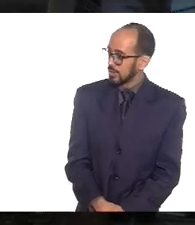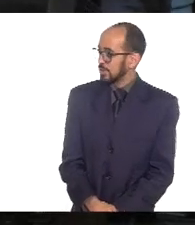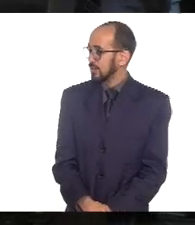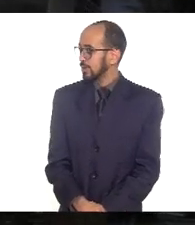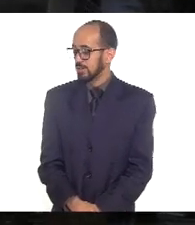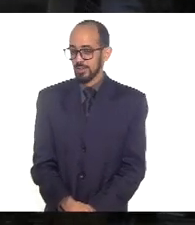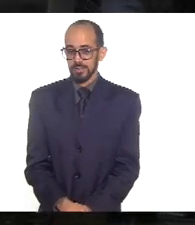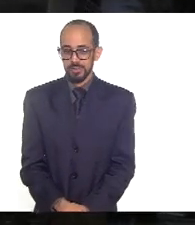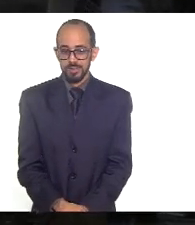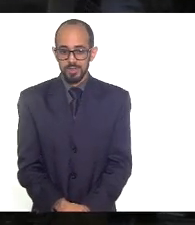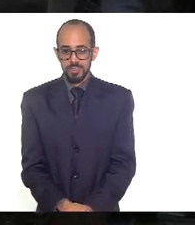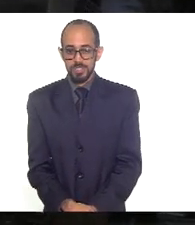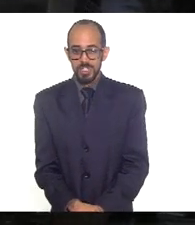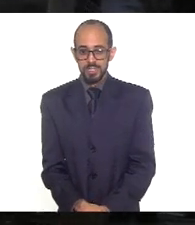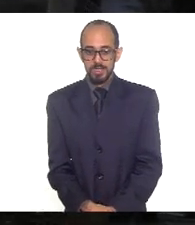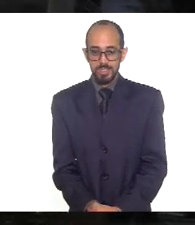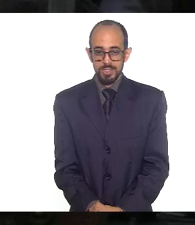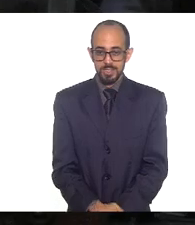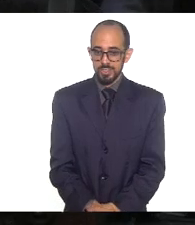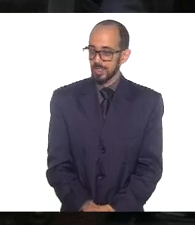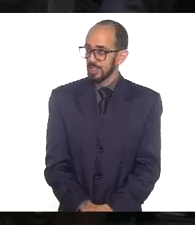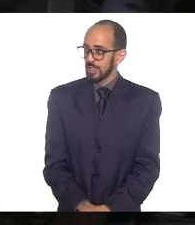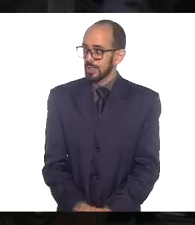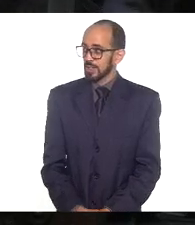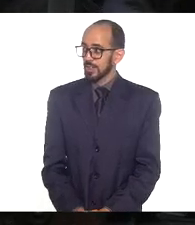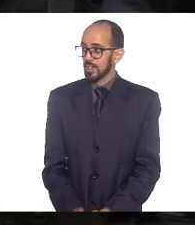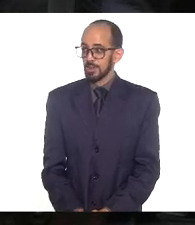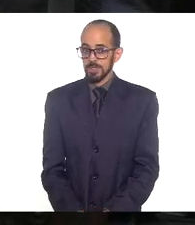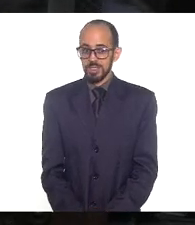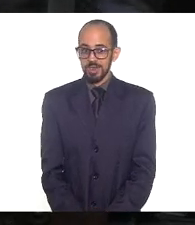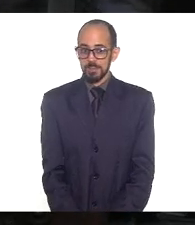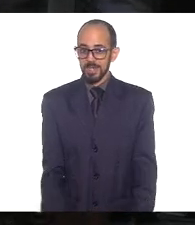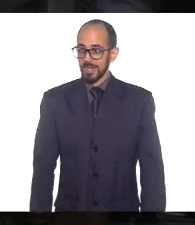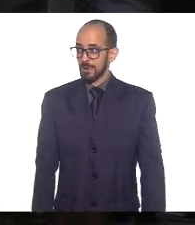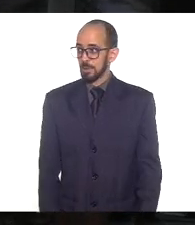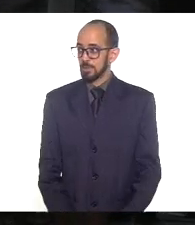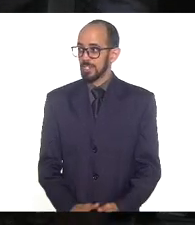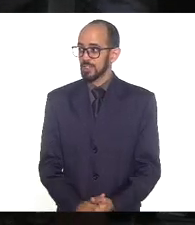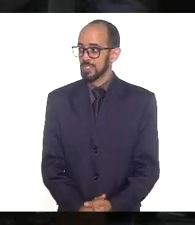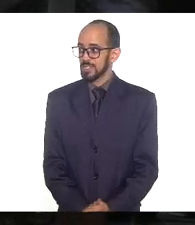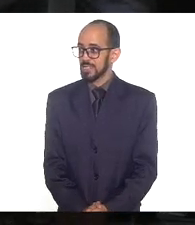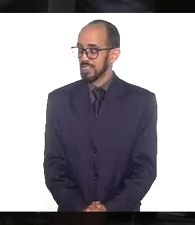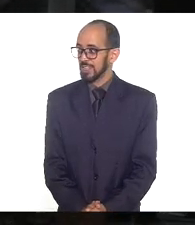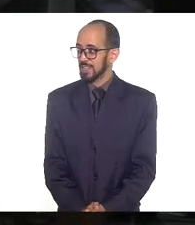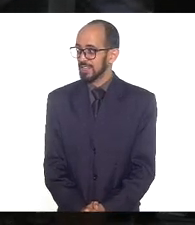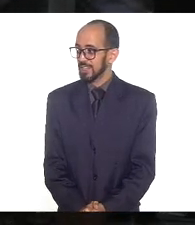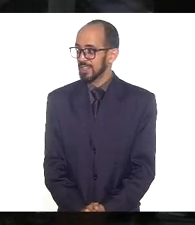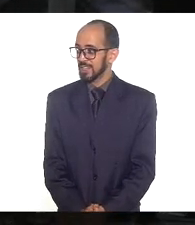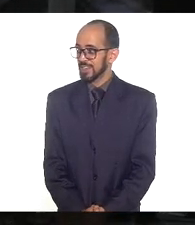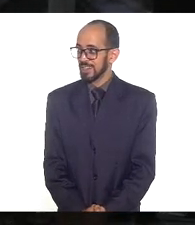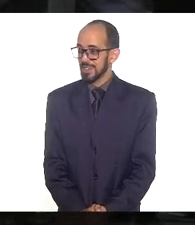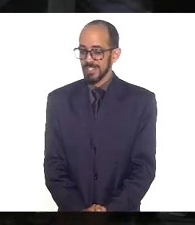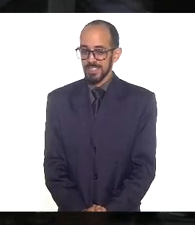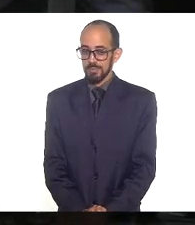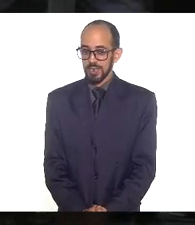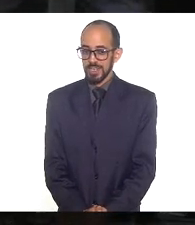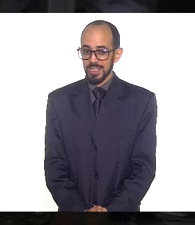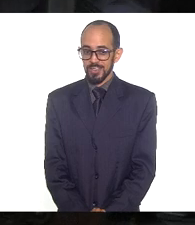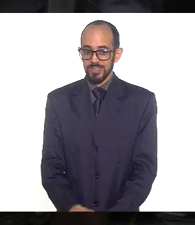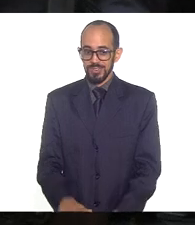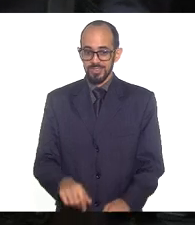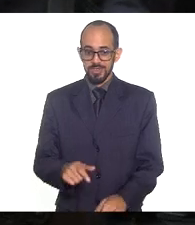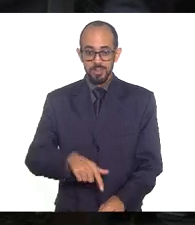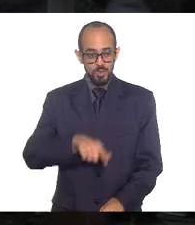e fala aí mais ou menos aí Luiz e o Luiz falar assim Pode posso podemos Contrariar